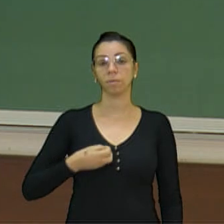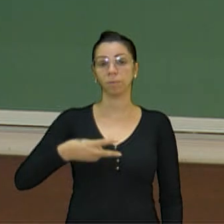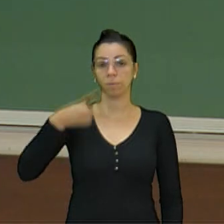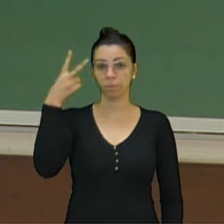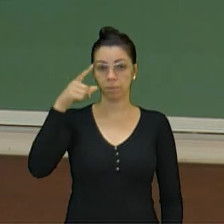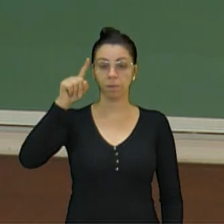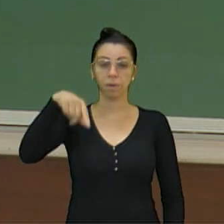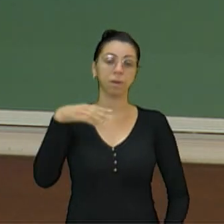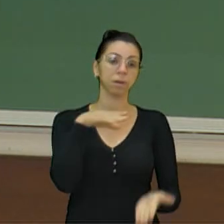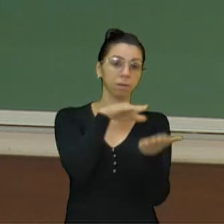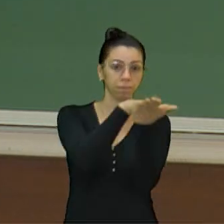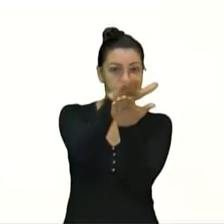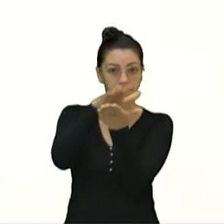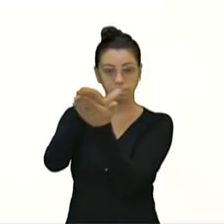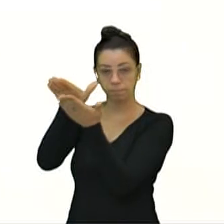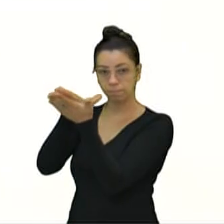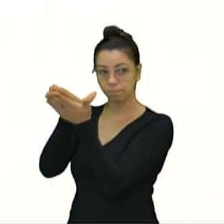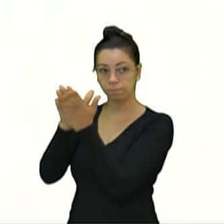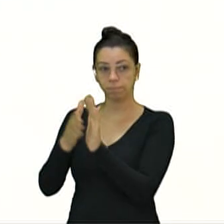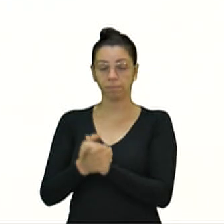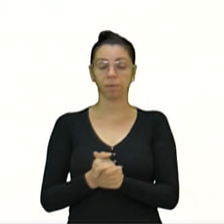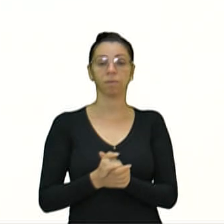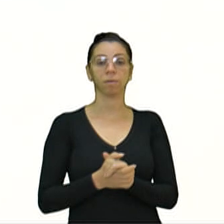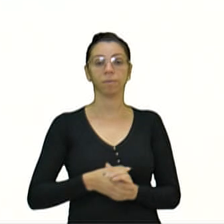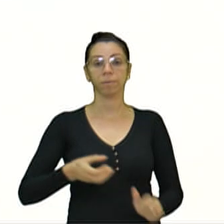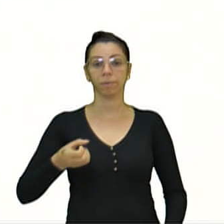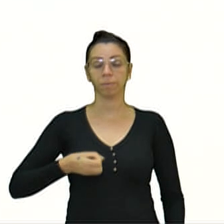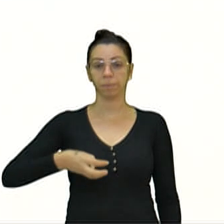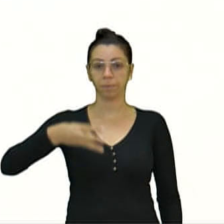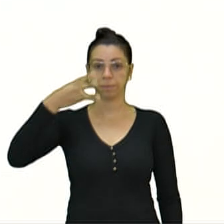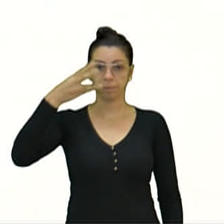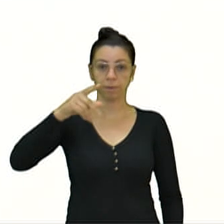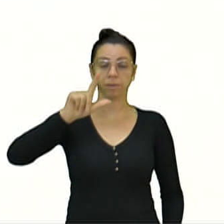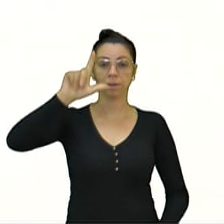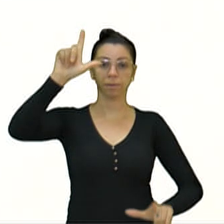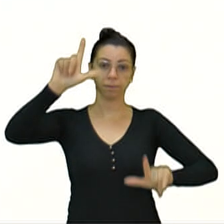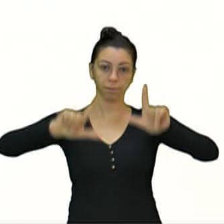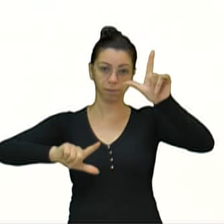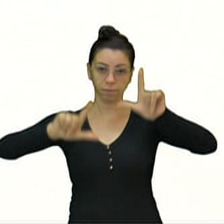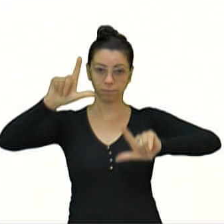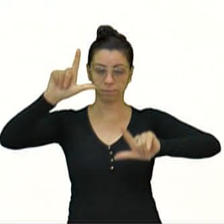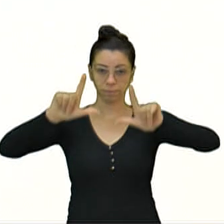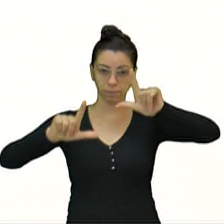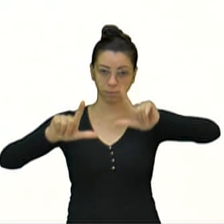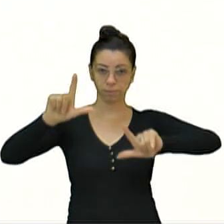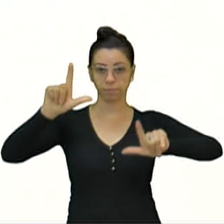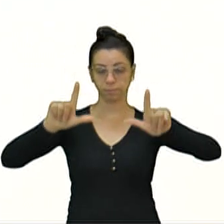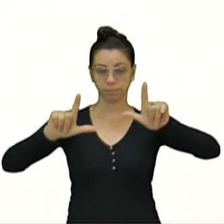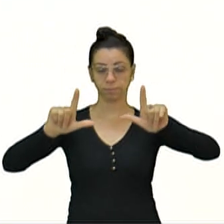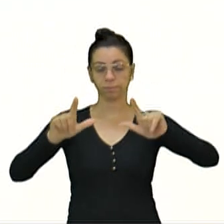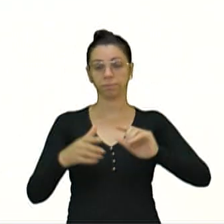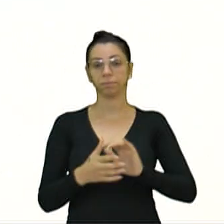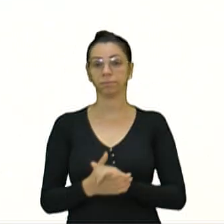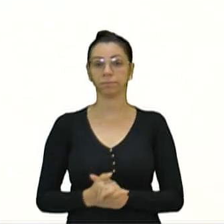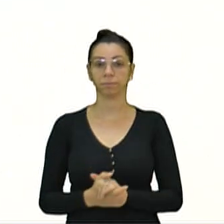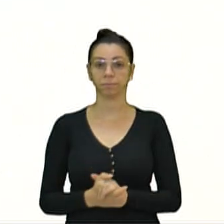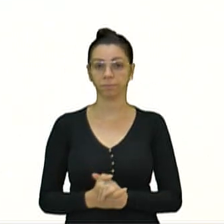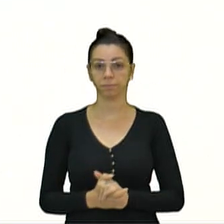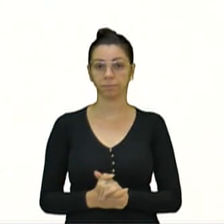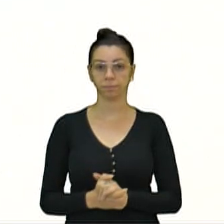impressa. Number 3, television, então a televisão, né? As propagandas em televisão vêm em terceiro lugar, de acordo com o